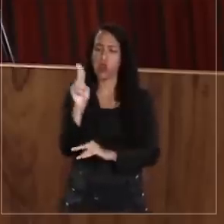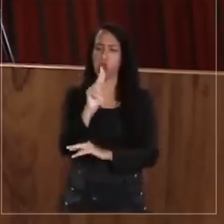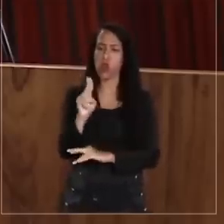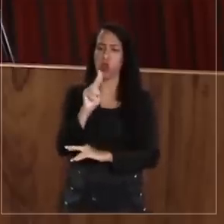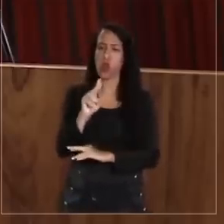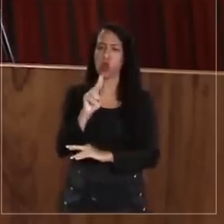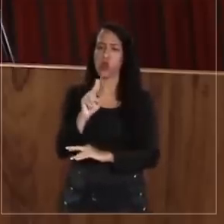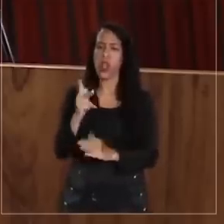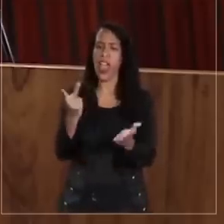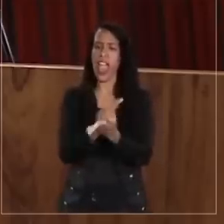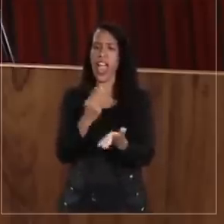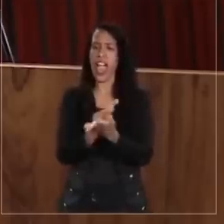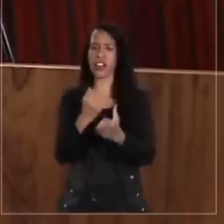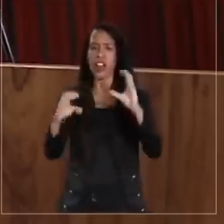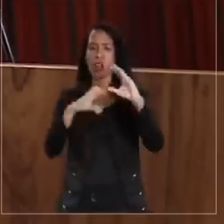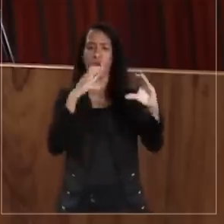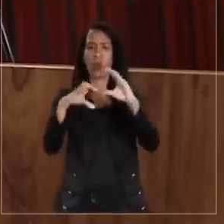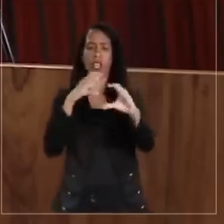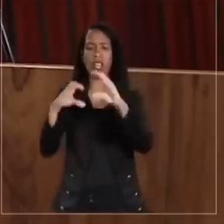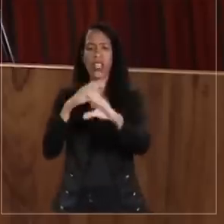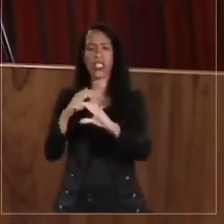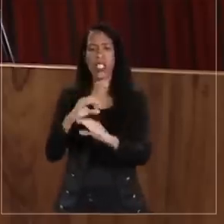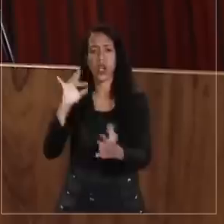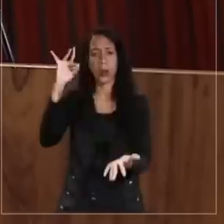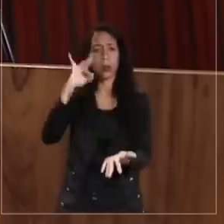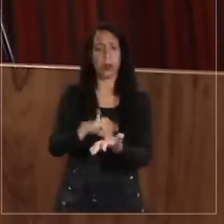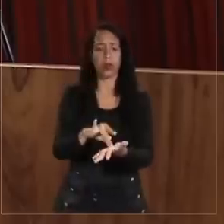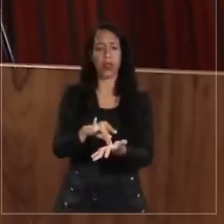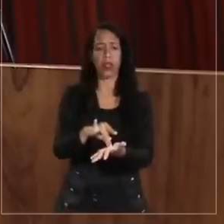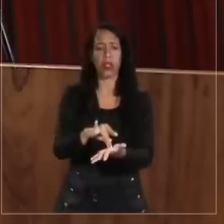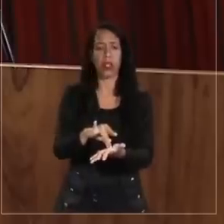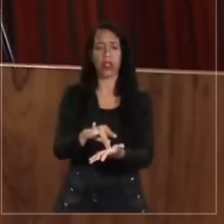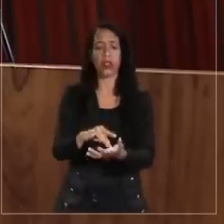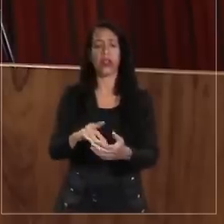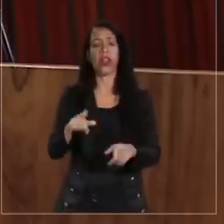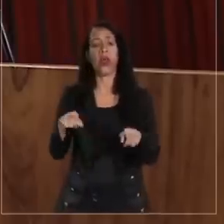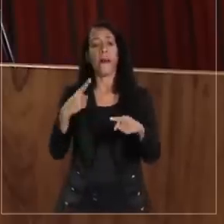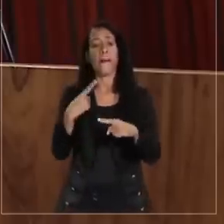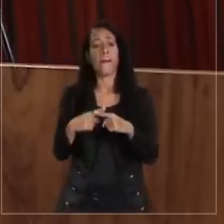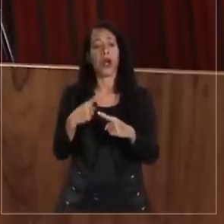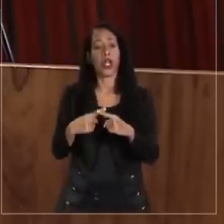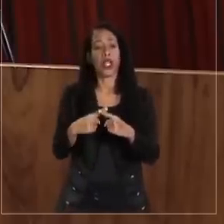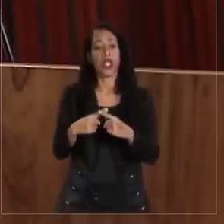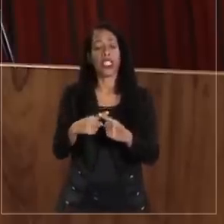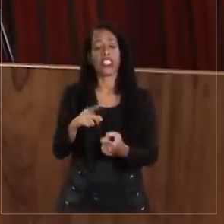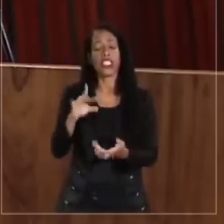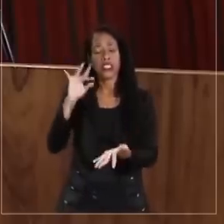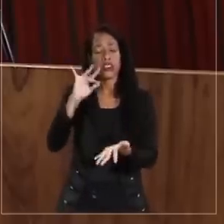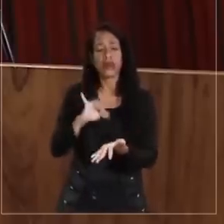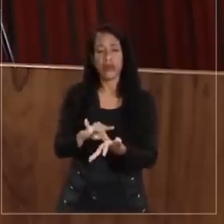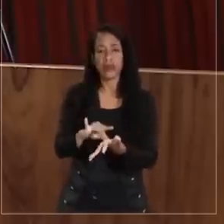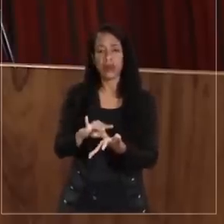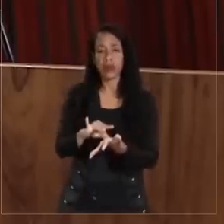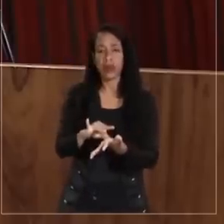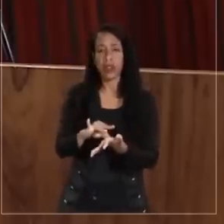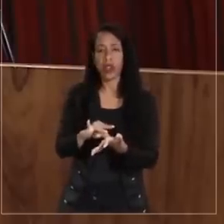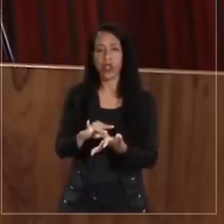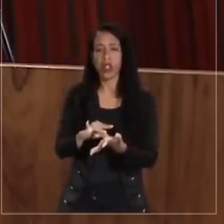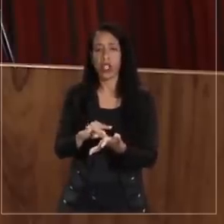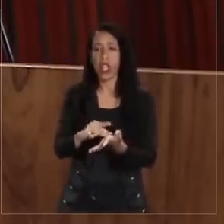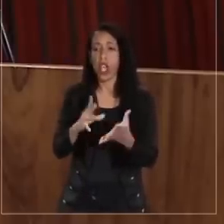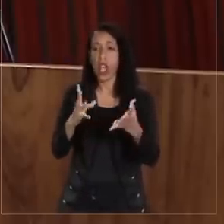indevido dos meios de comunicação oficiais, e a qualitativa porque exatamente se